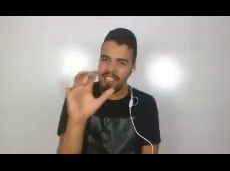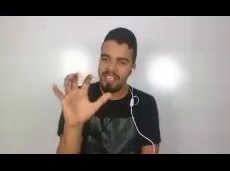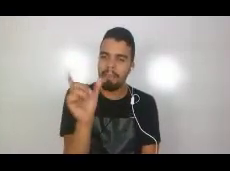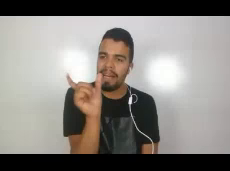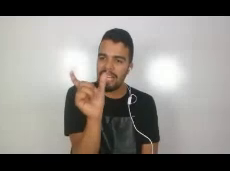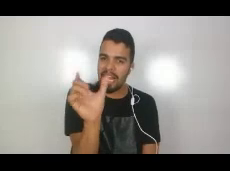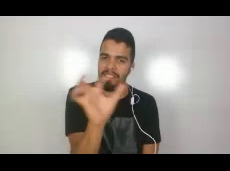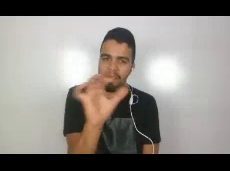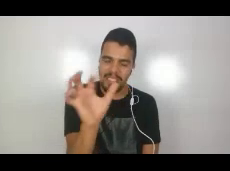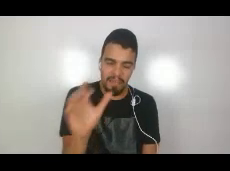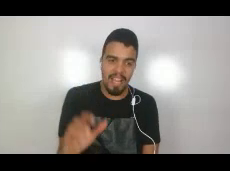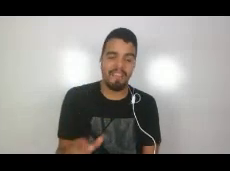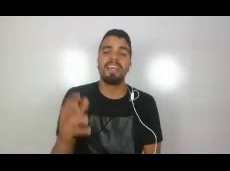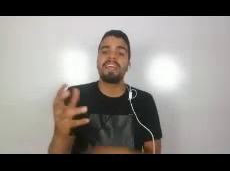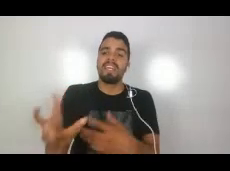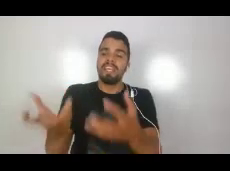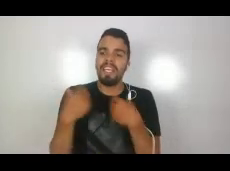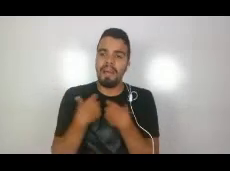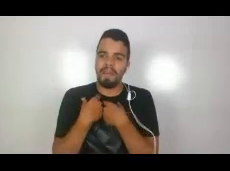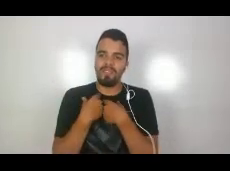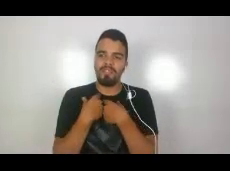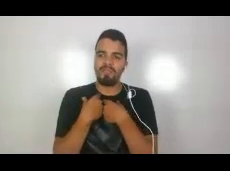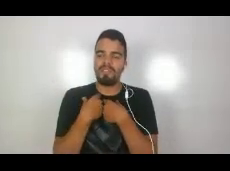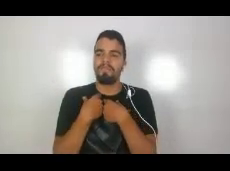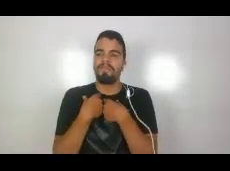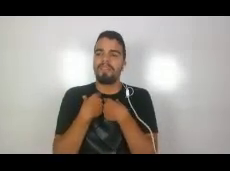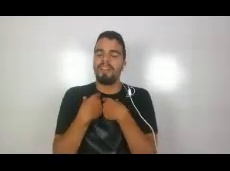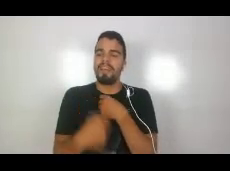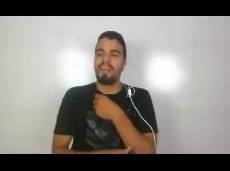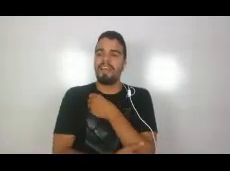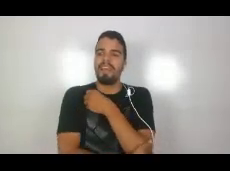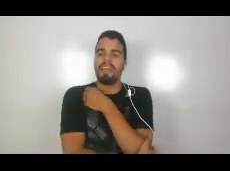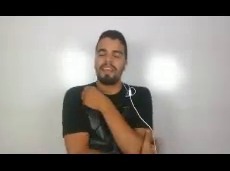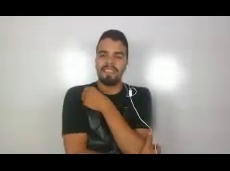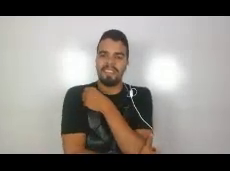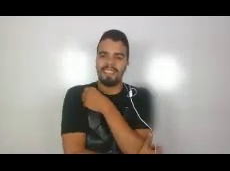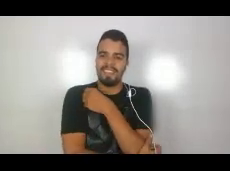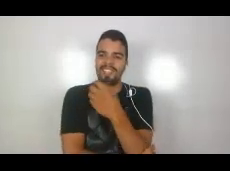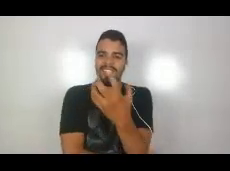para dizer a palavra, e a pessoa surda